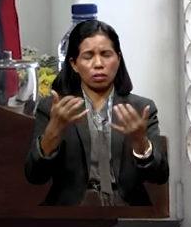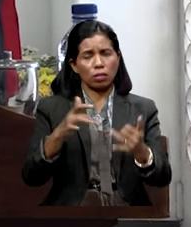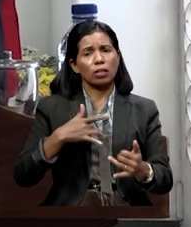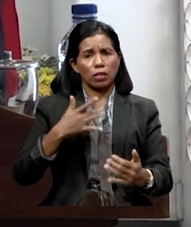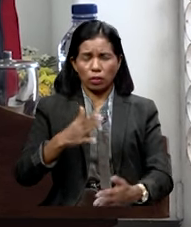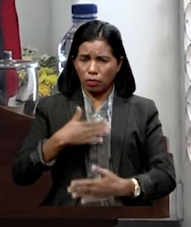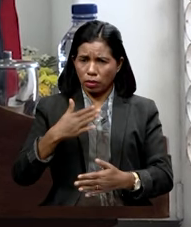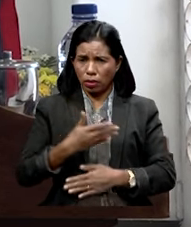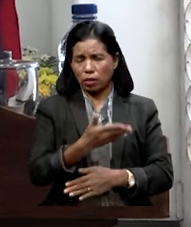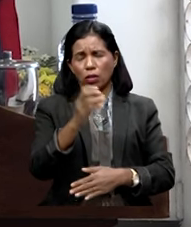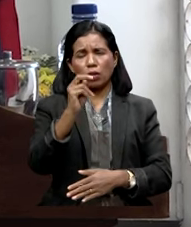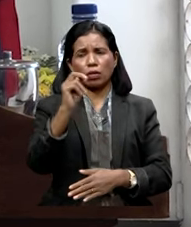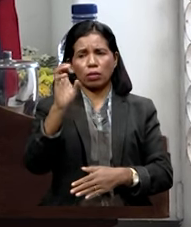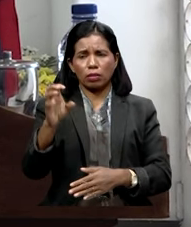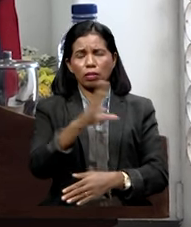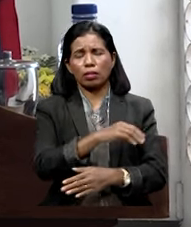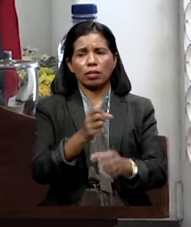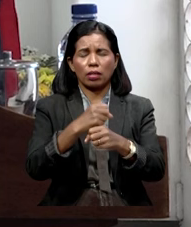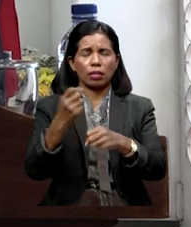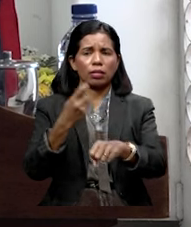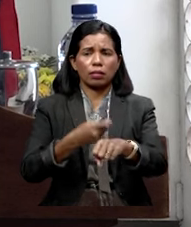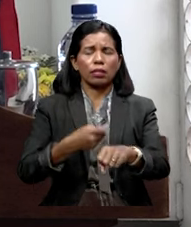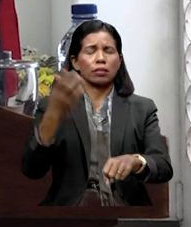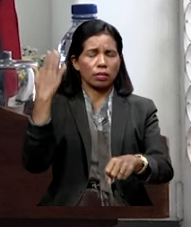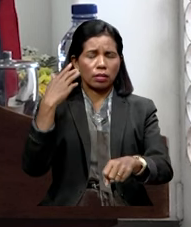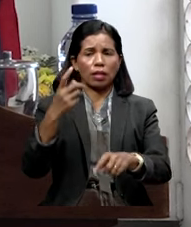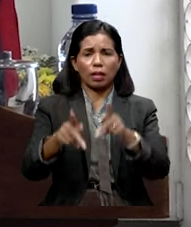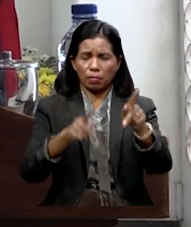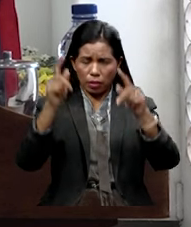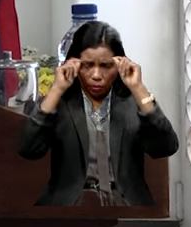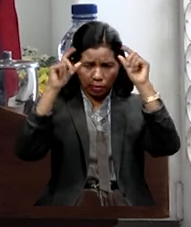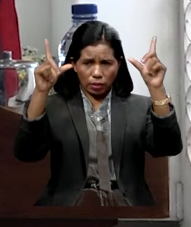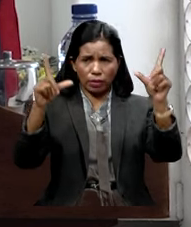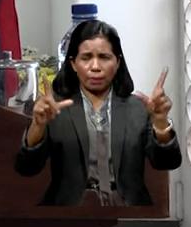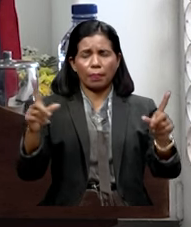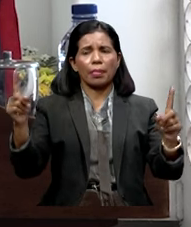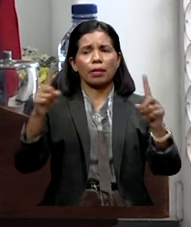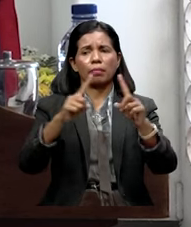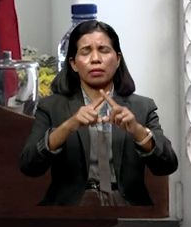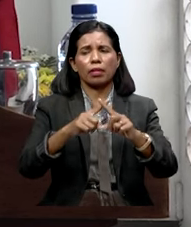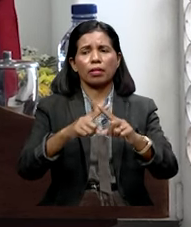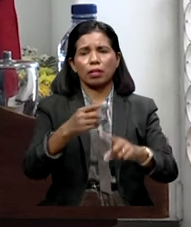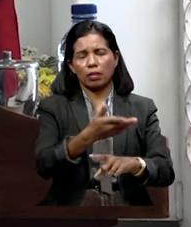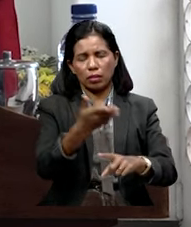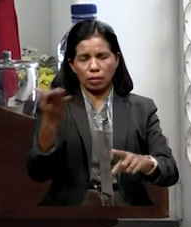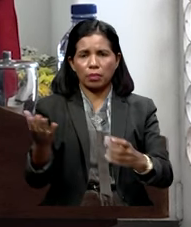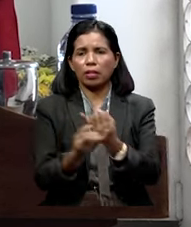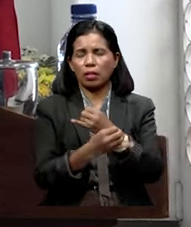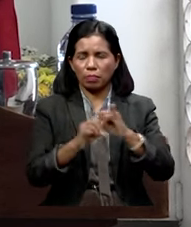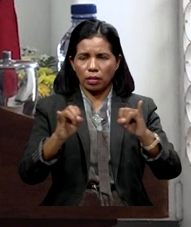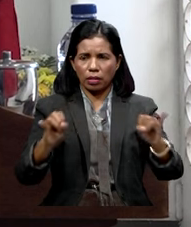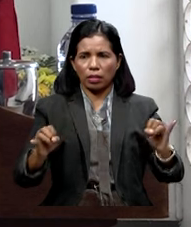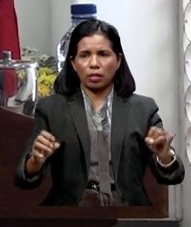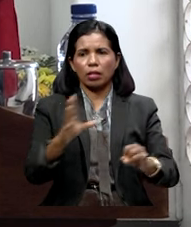que as Nações Unidas tenham estado ao lado do povo de Timor-Leste na luta pela independência e